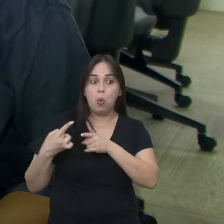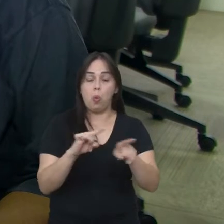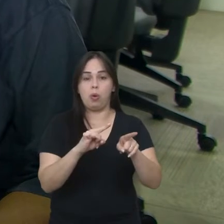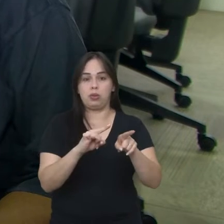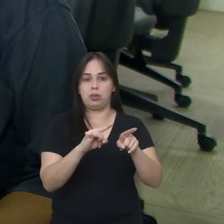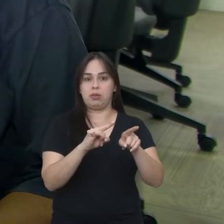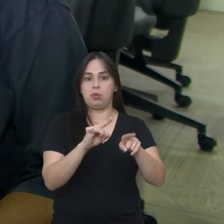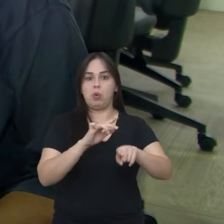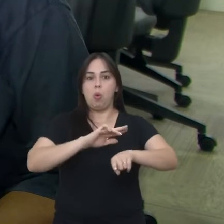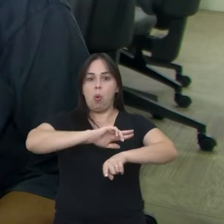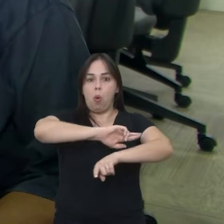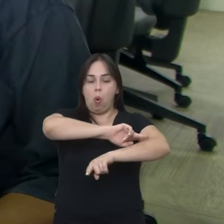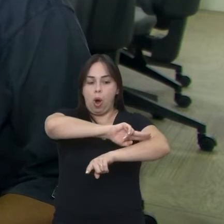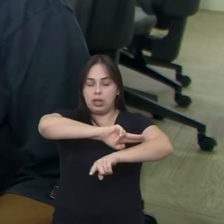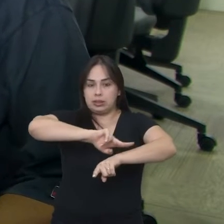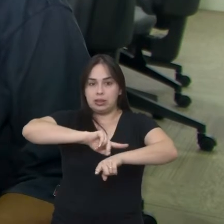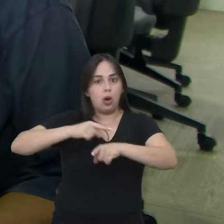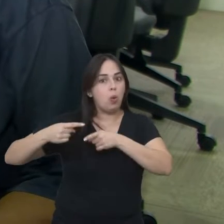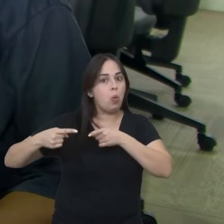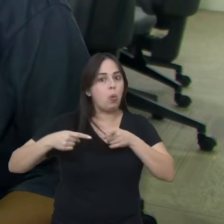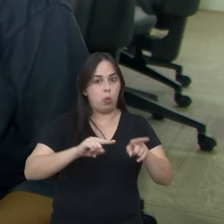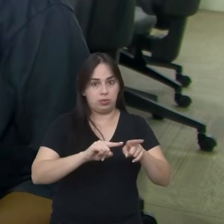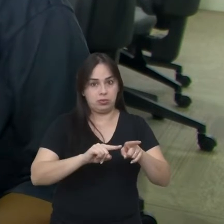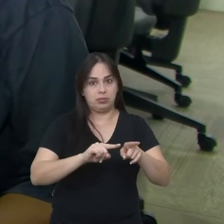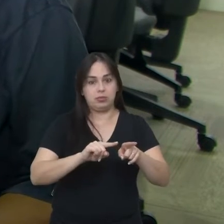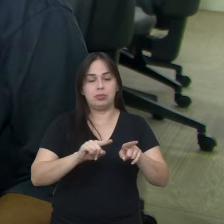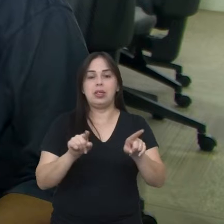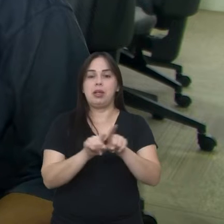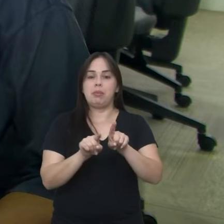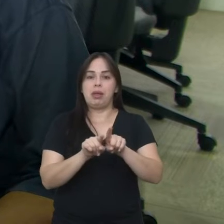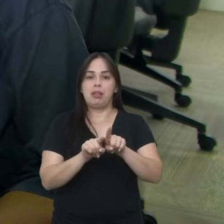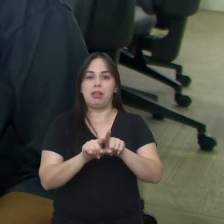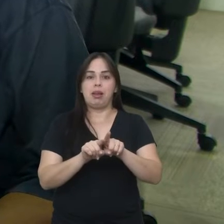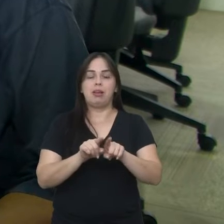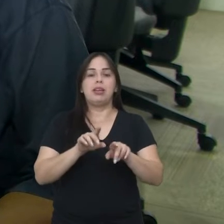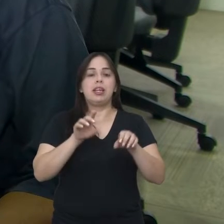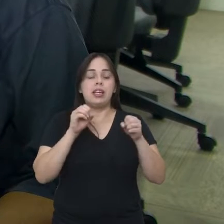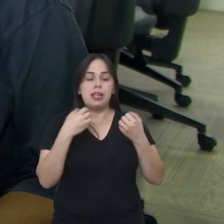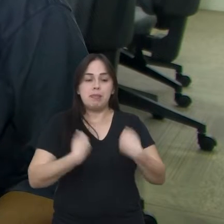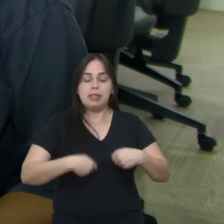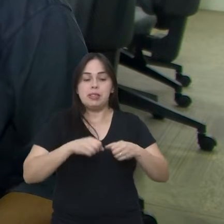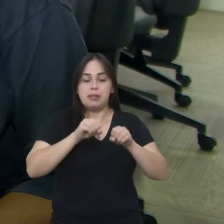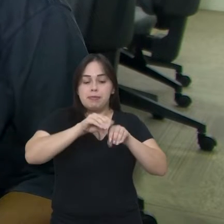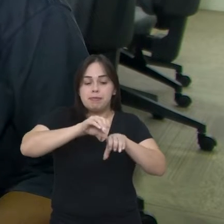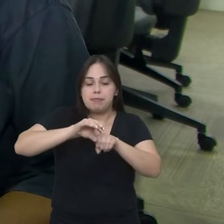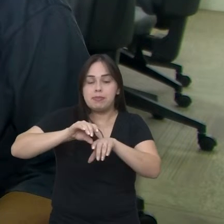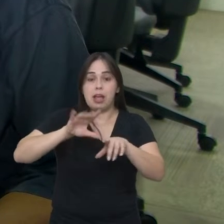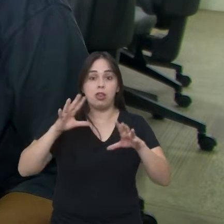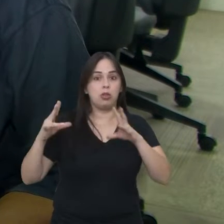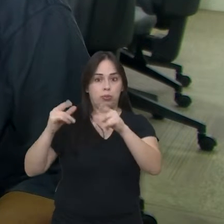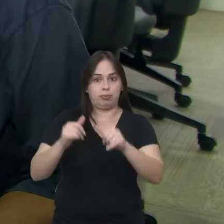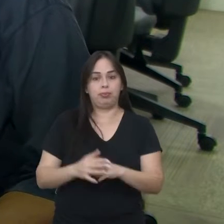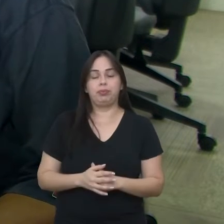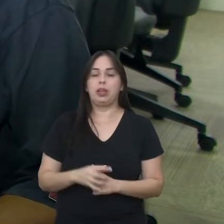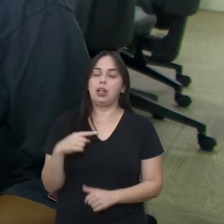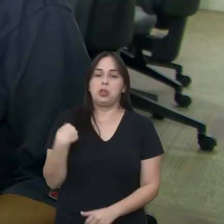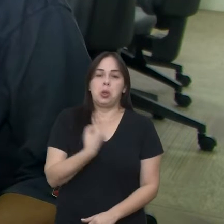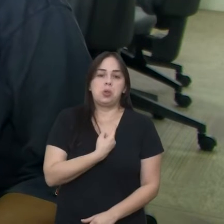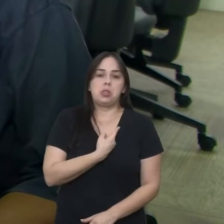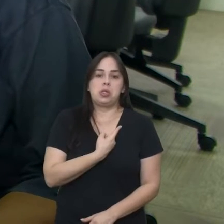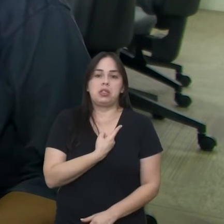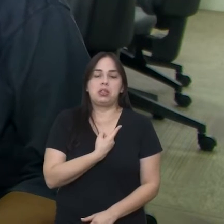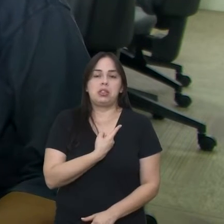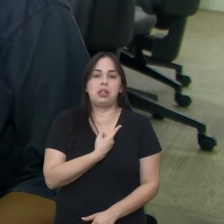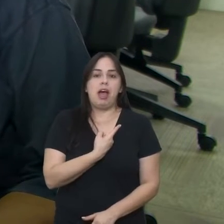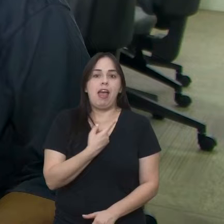racismo estrutural, porque é racismo cultural, estrutural e educacional do país.